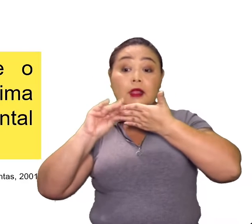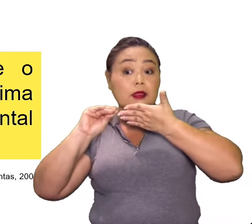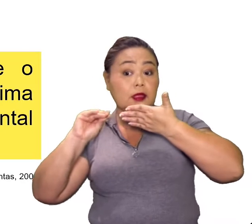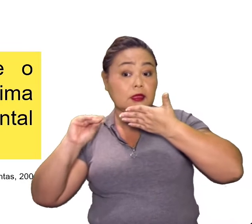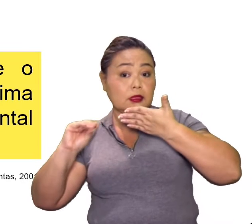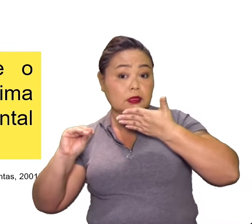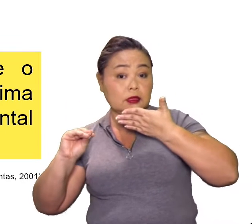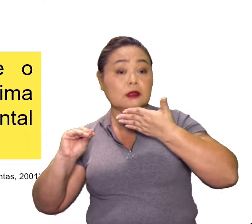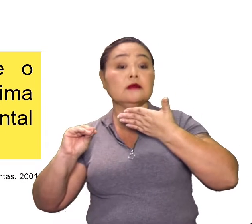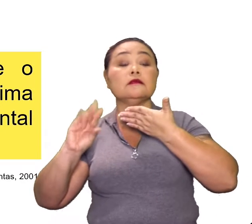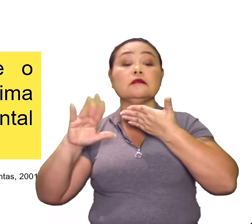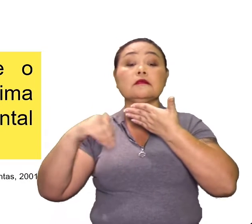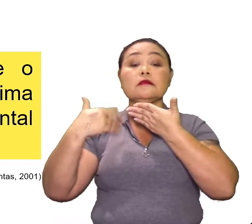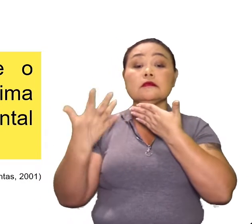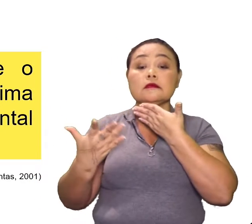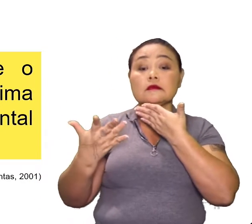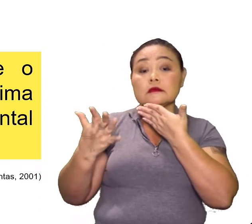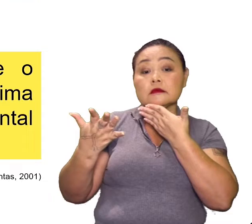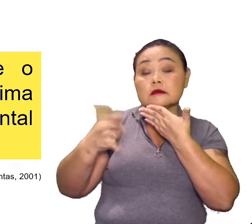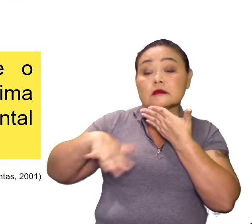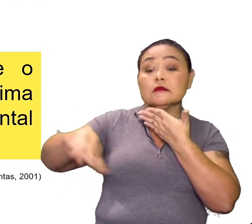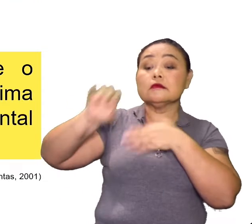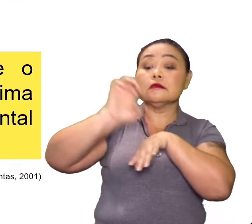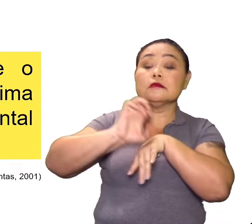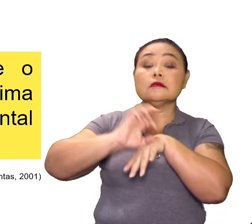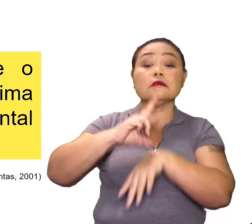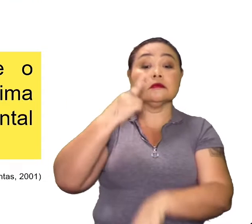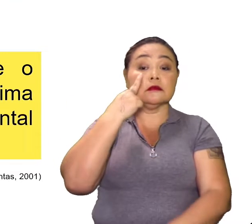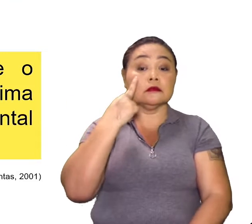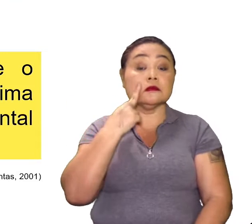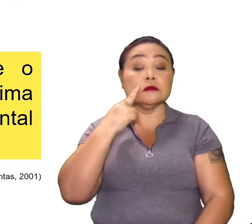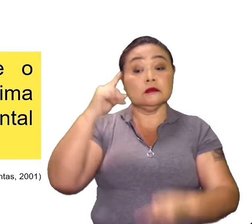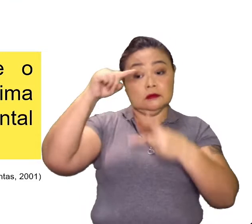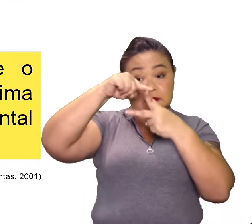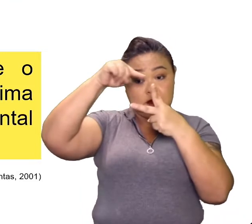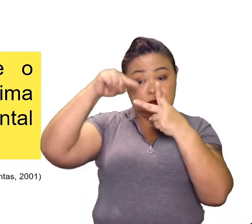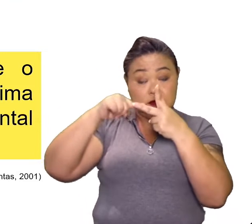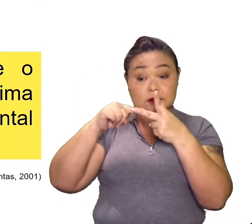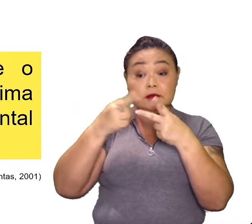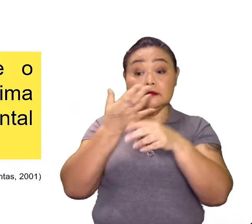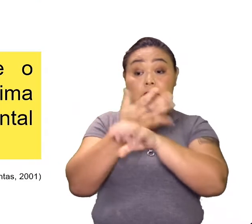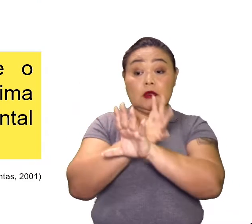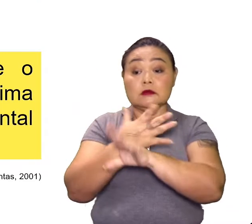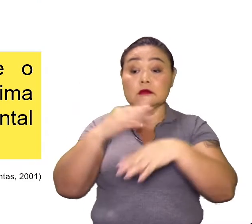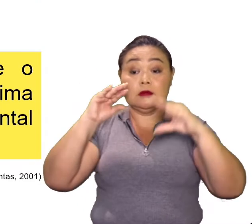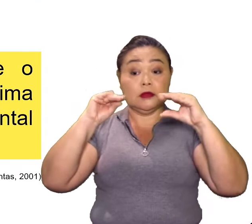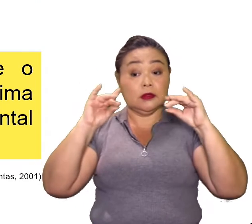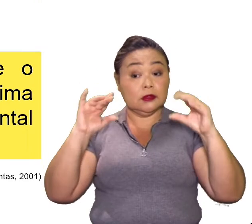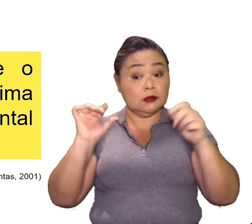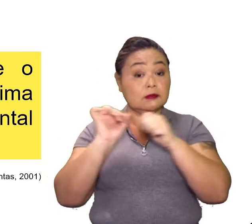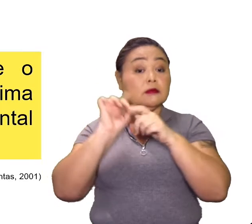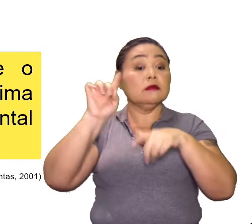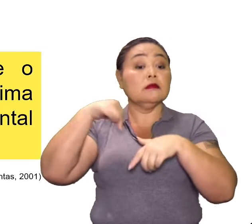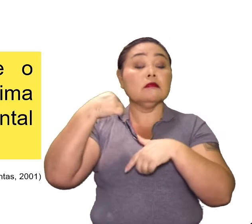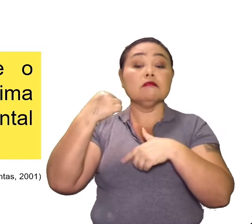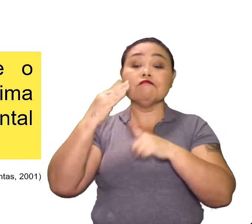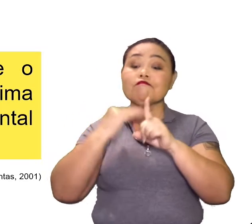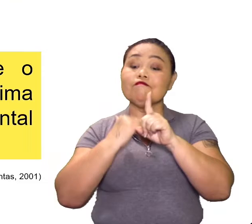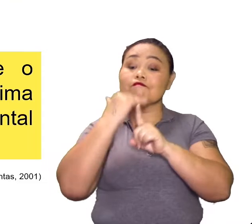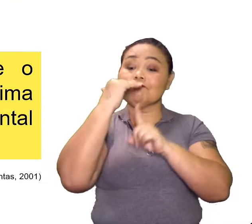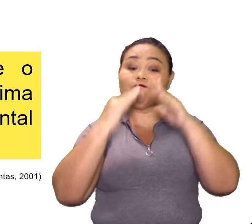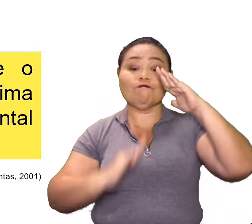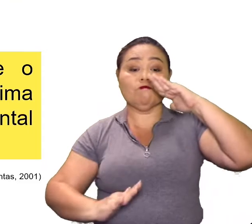úmido, classificação. Quase todo o estado de Rondônia tem 2 estações do ano, a seca e a úmida, como eu já falei, e as